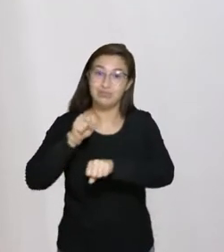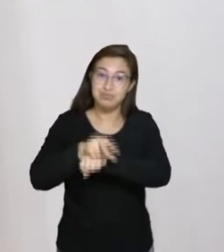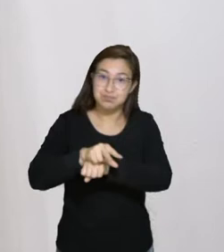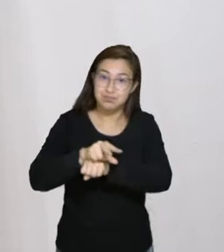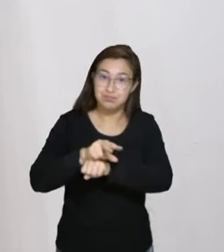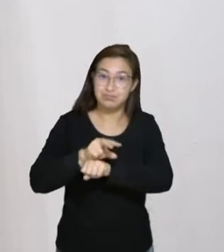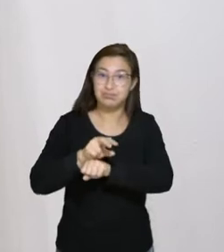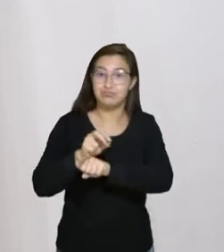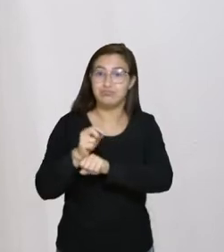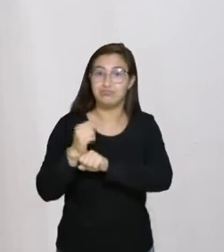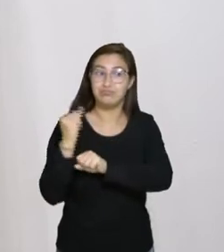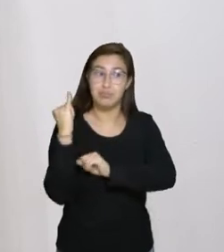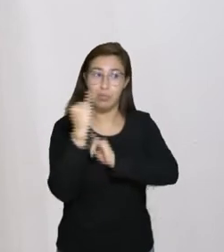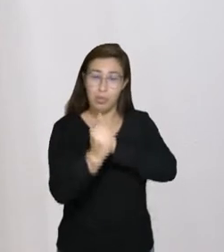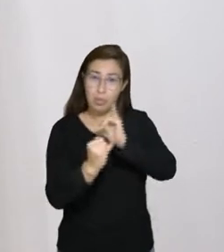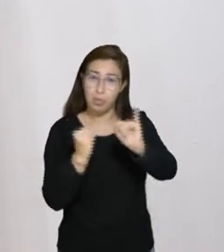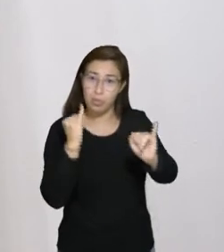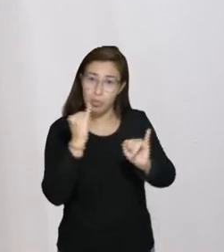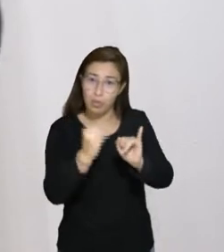estão falando.